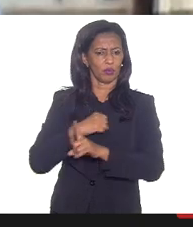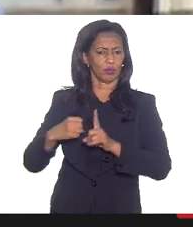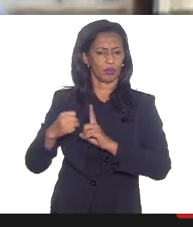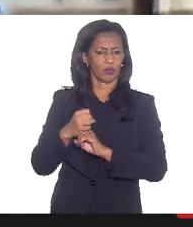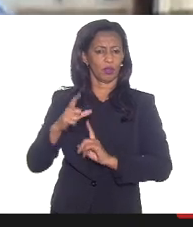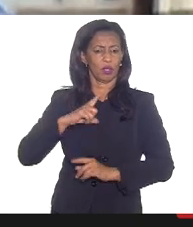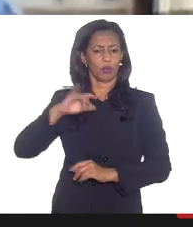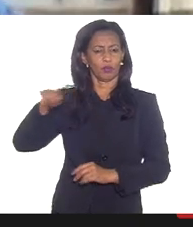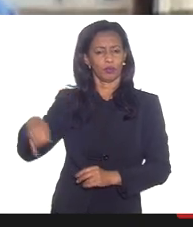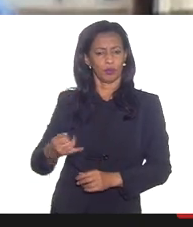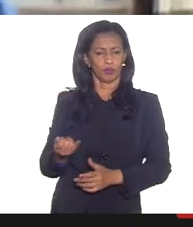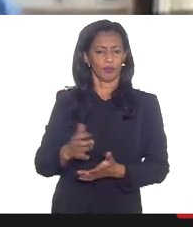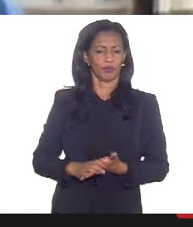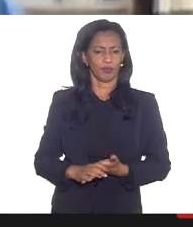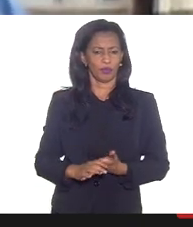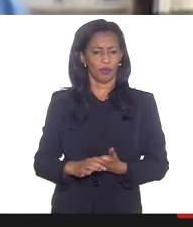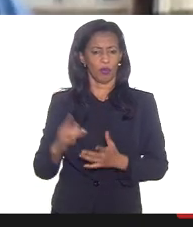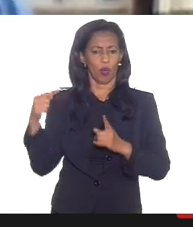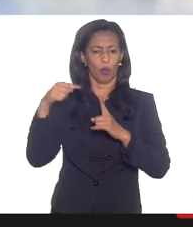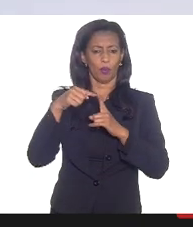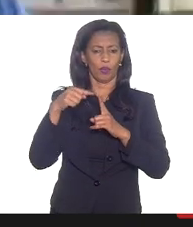possibilidade objetiva de